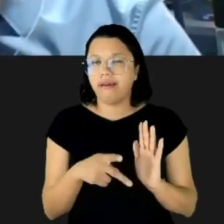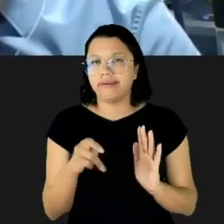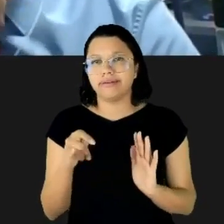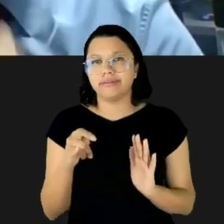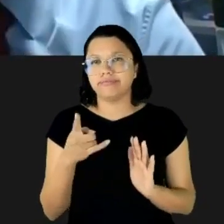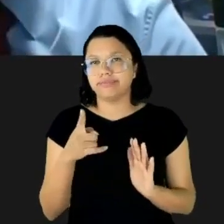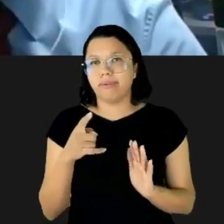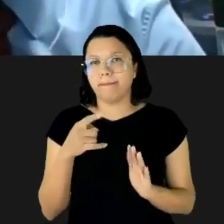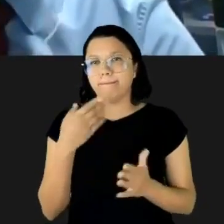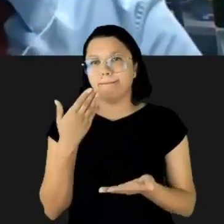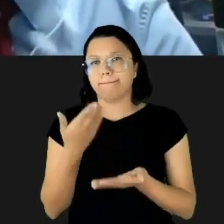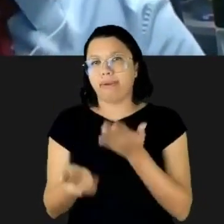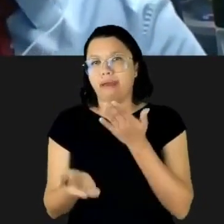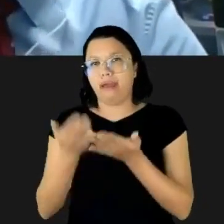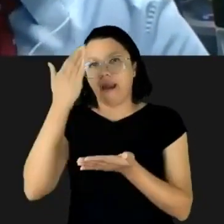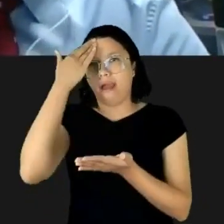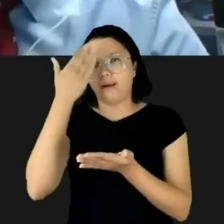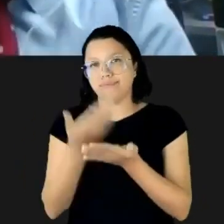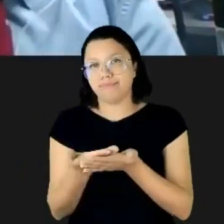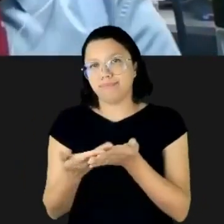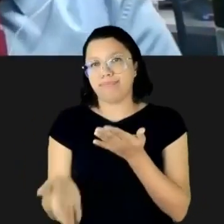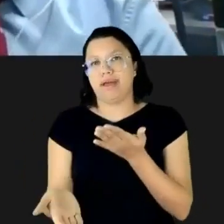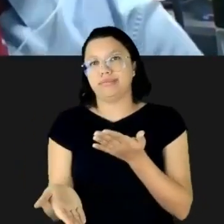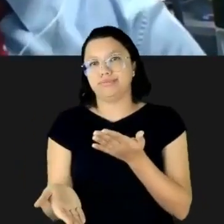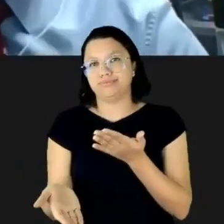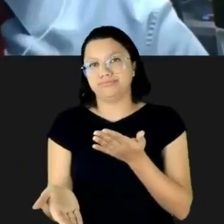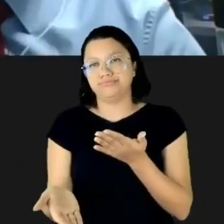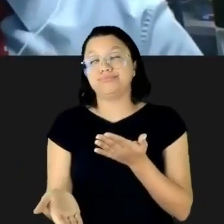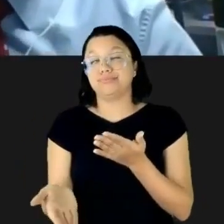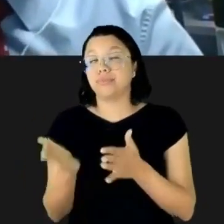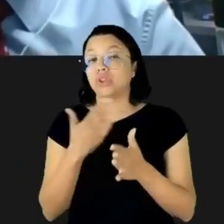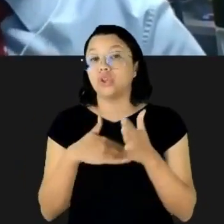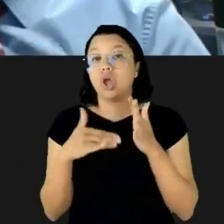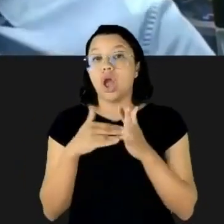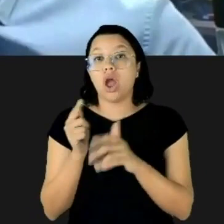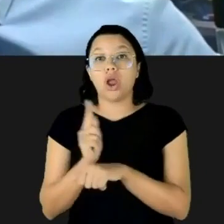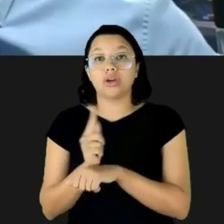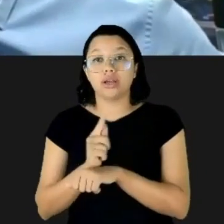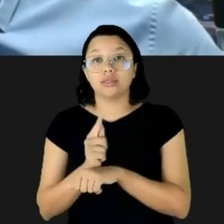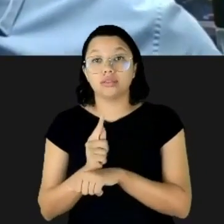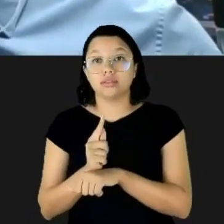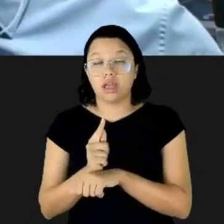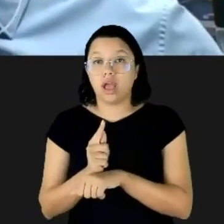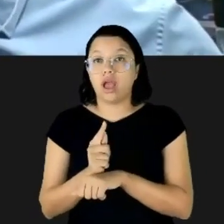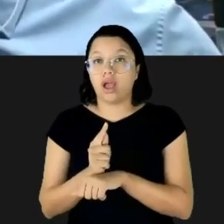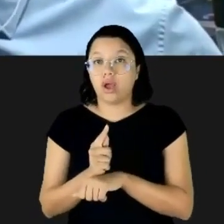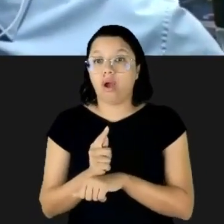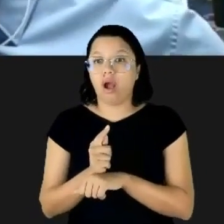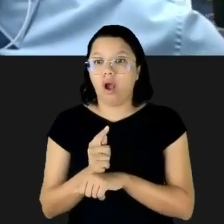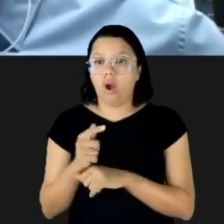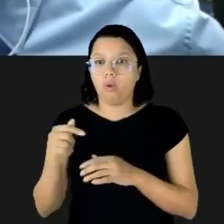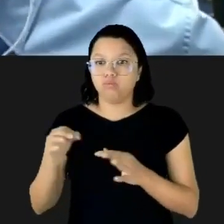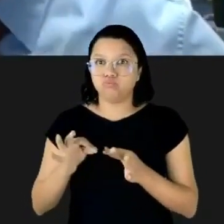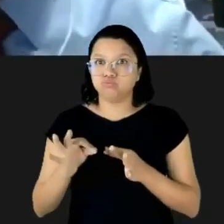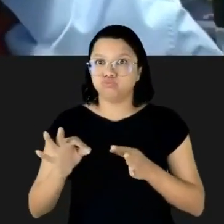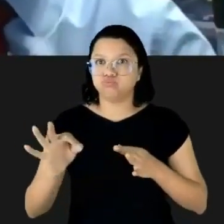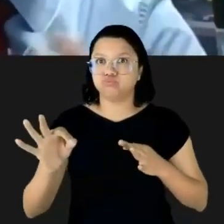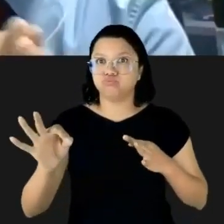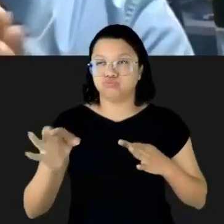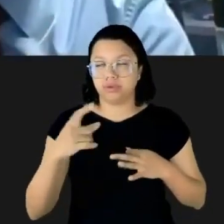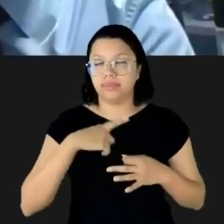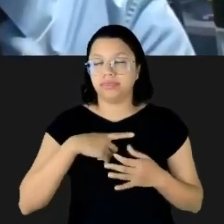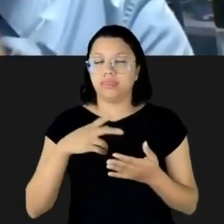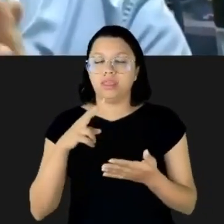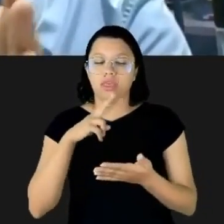credibilidade e toda gestão ela é de longo prazo existe um livro chamado jogo infinito do Simon